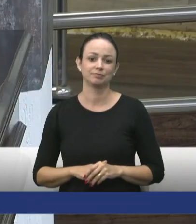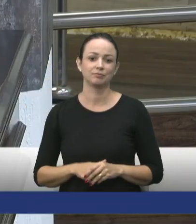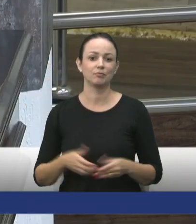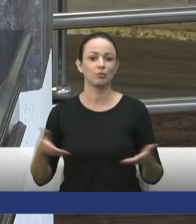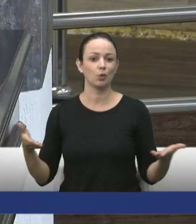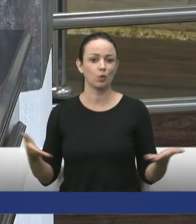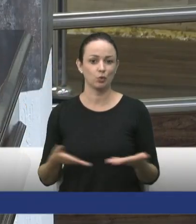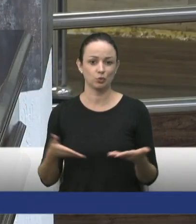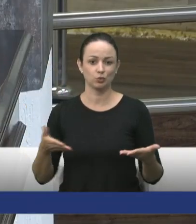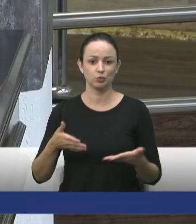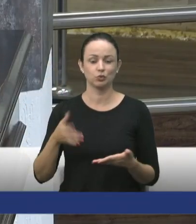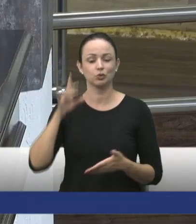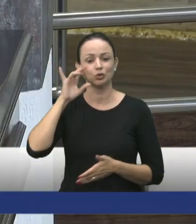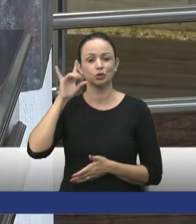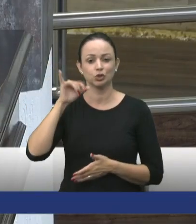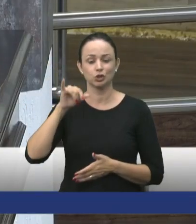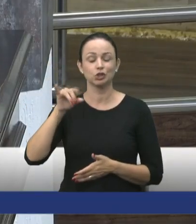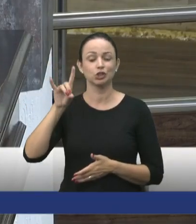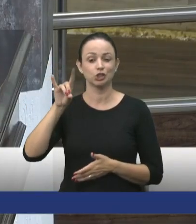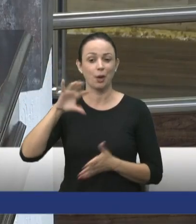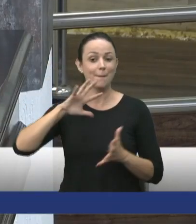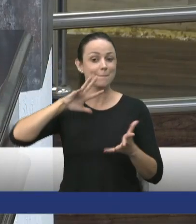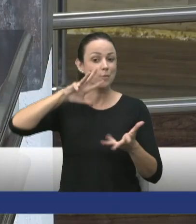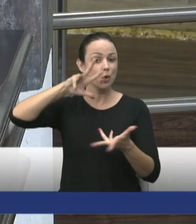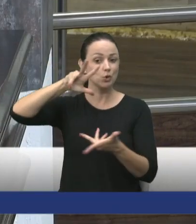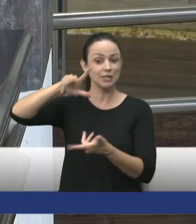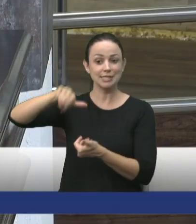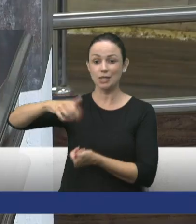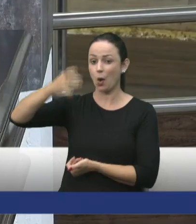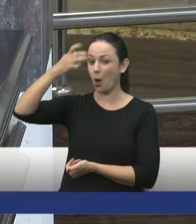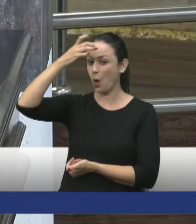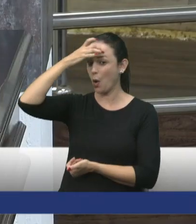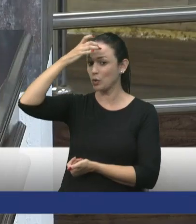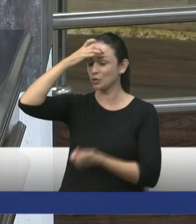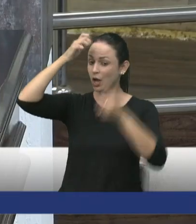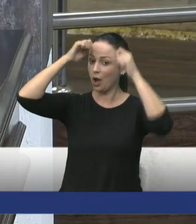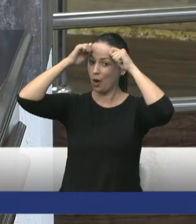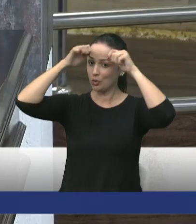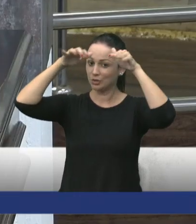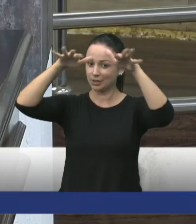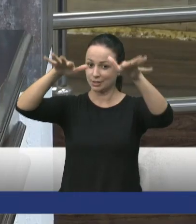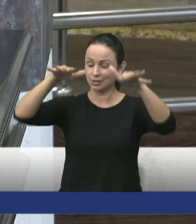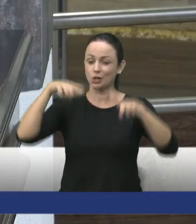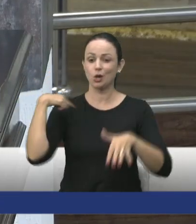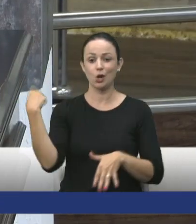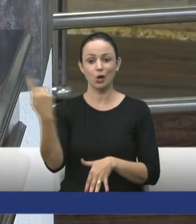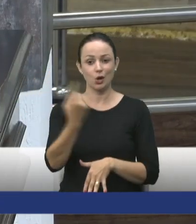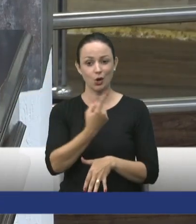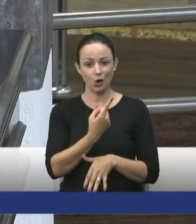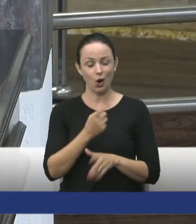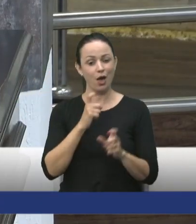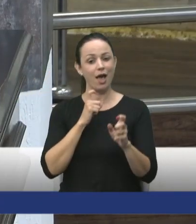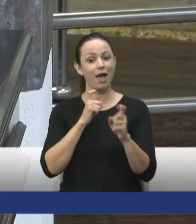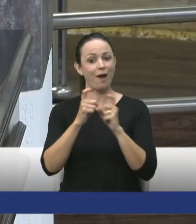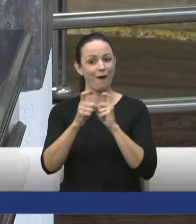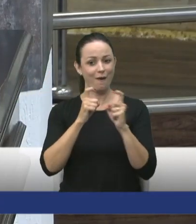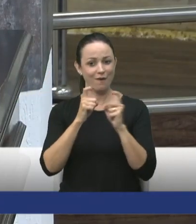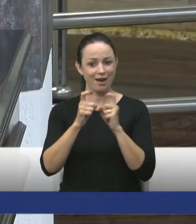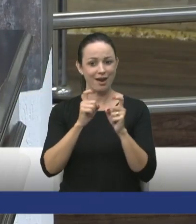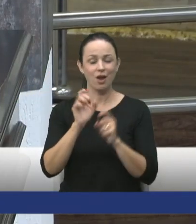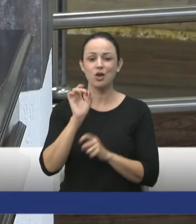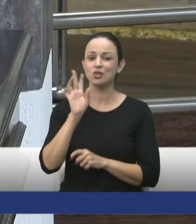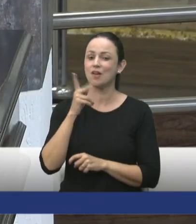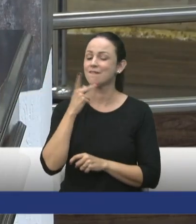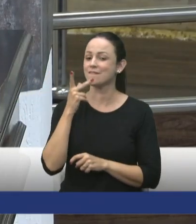Hoje, no Dia Mundial de Conscientização do Autismo, nos reunimos não apenas para falar sobre